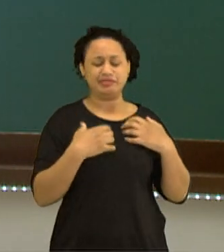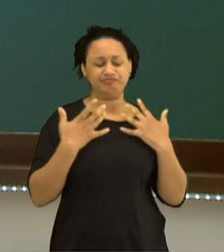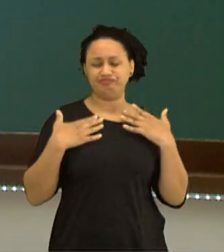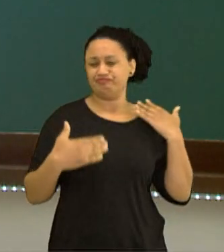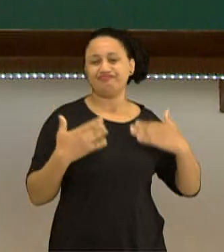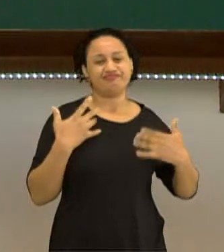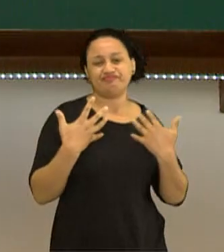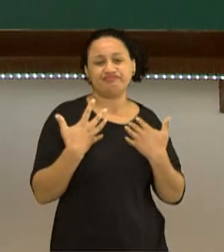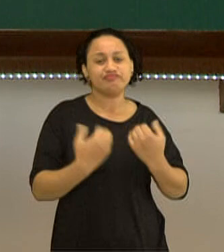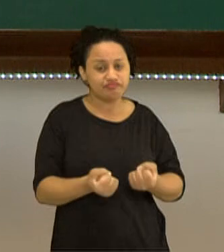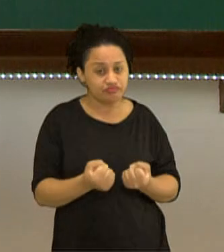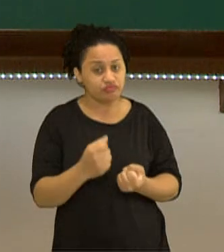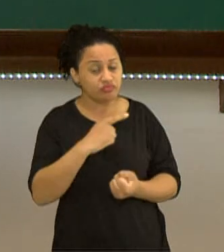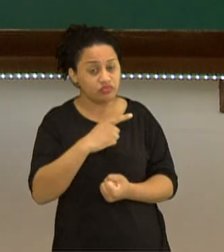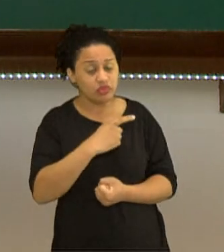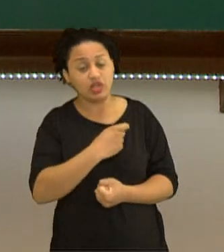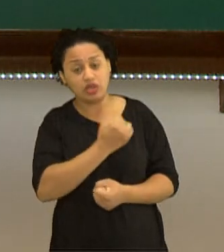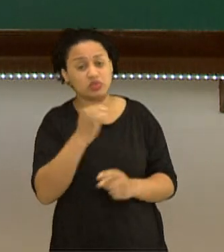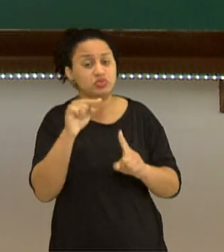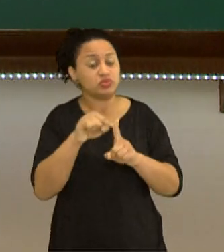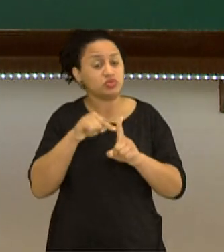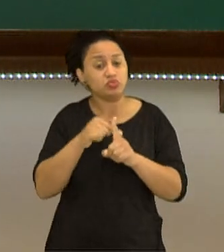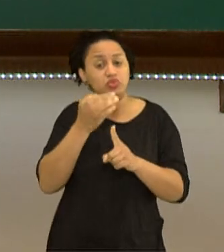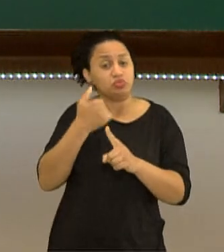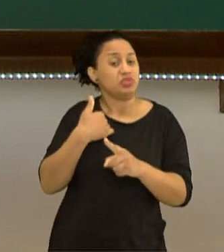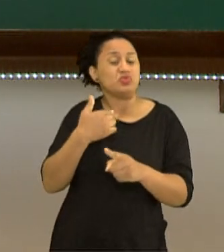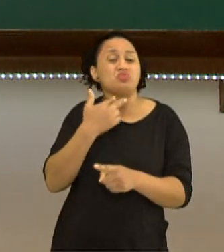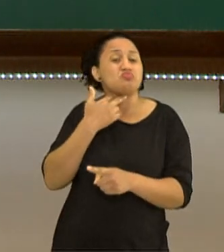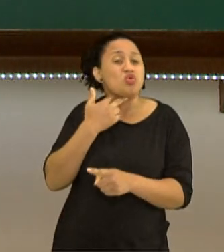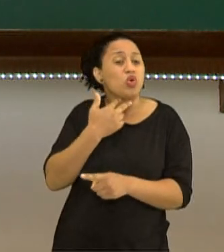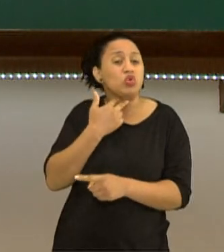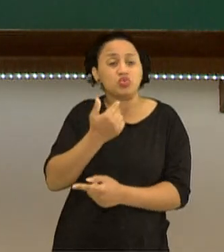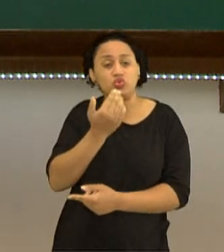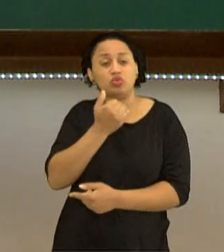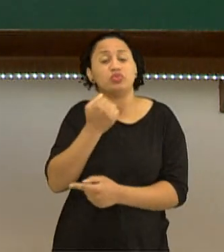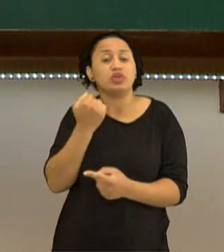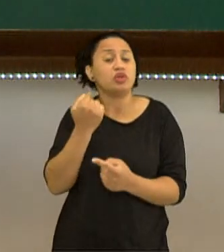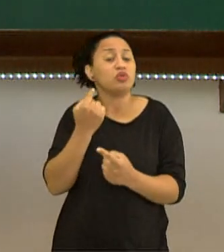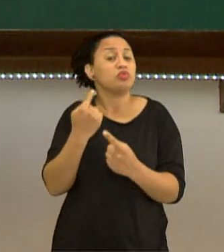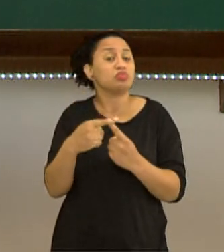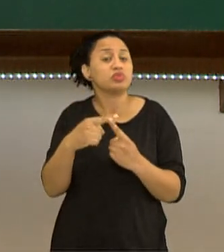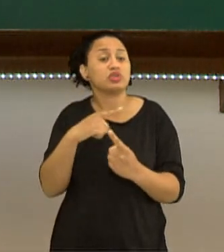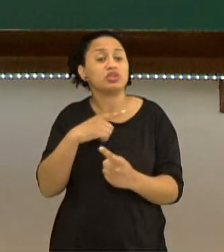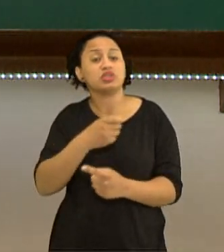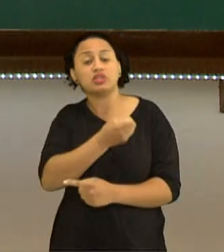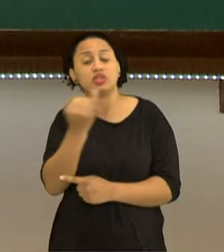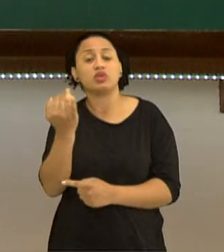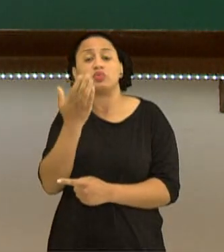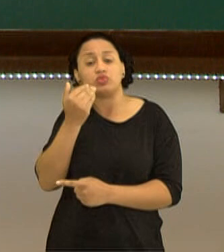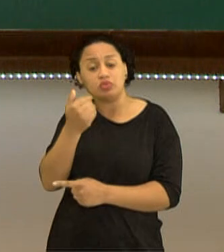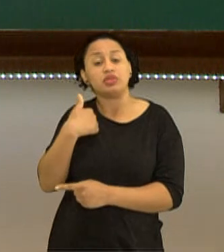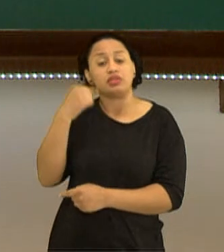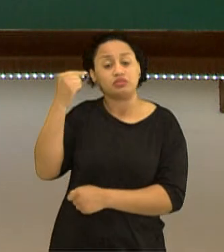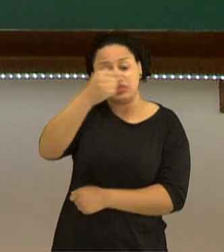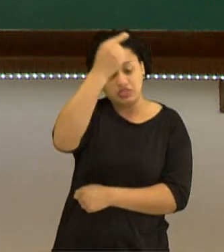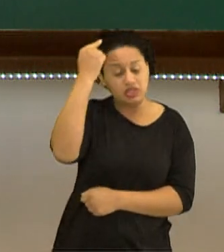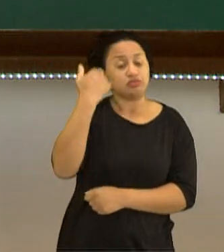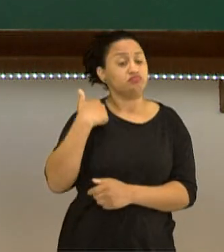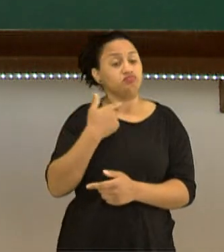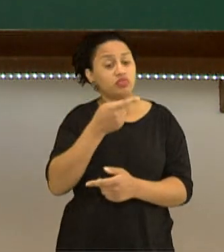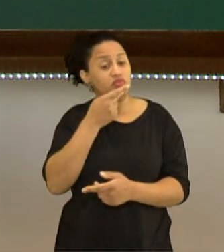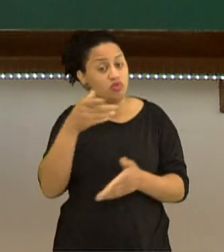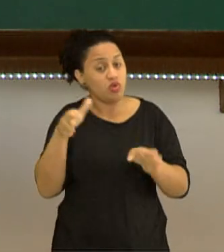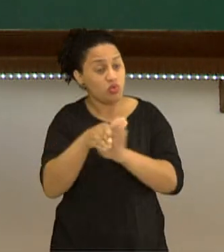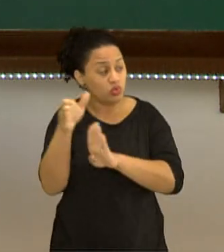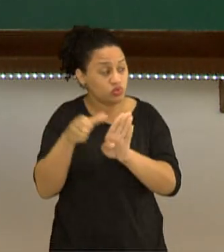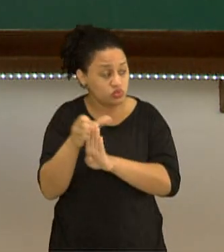aceita? Você tem alguma restrição alimentar? Por que será que tem alguns alimentos que são sagrados, indicados,